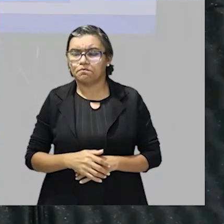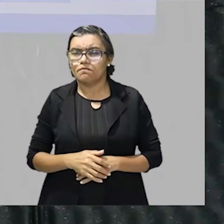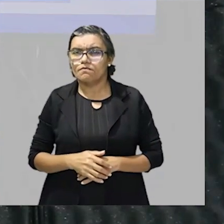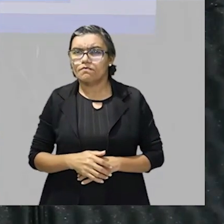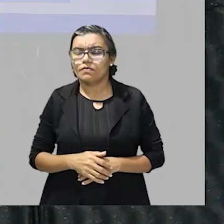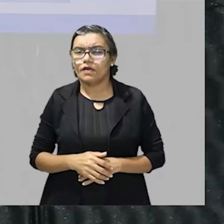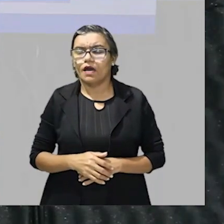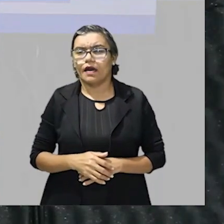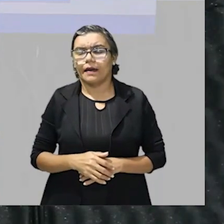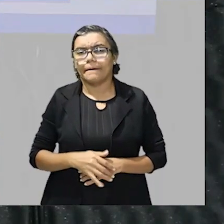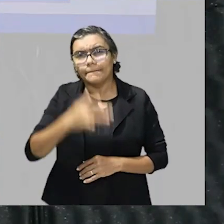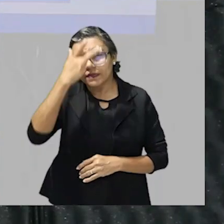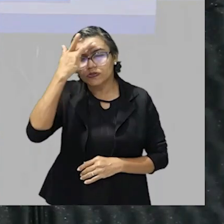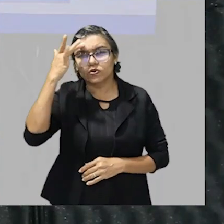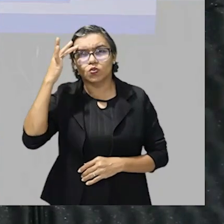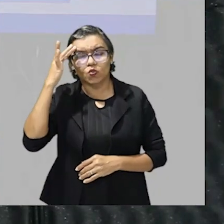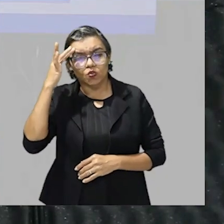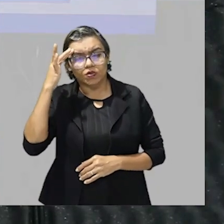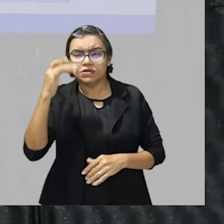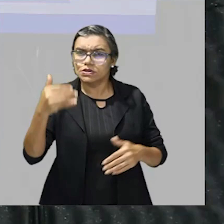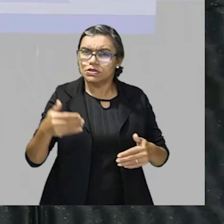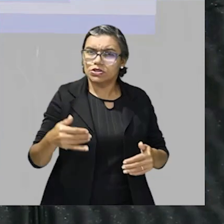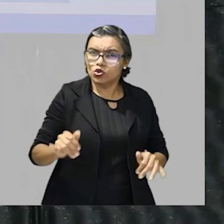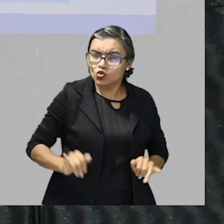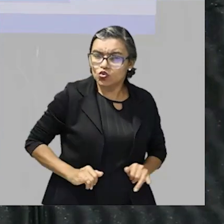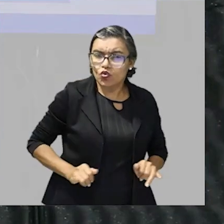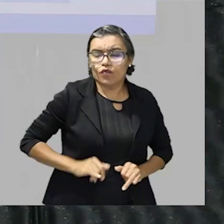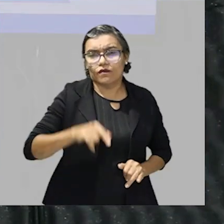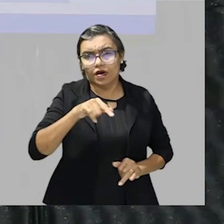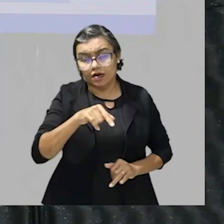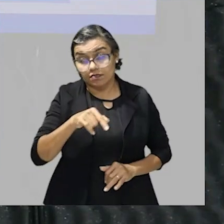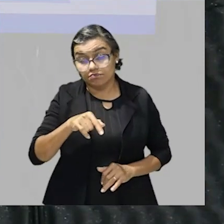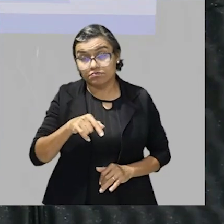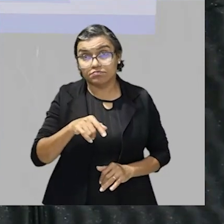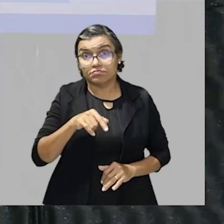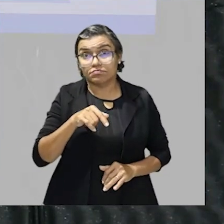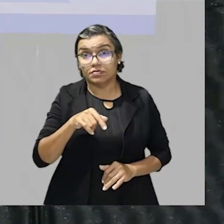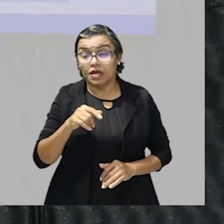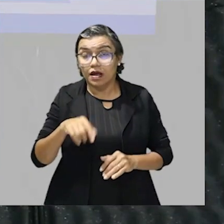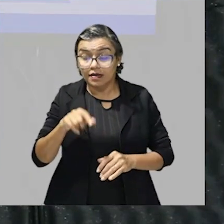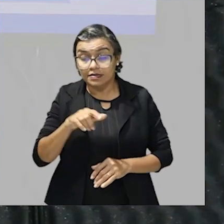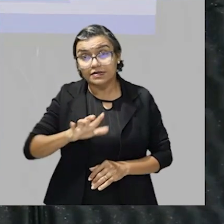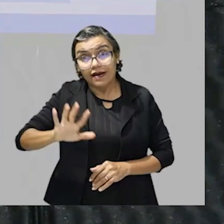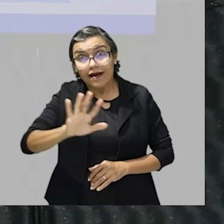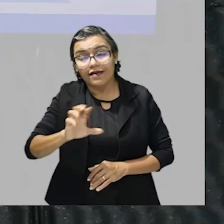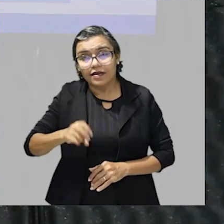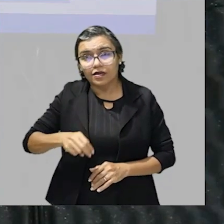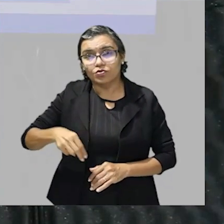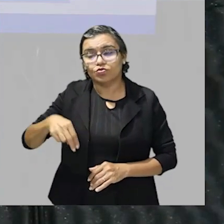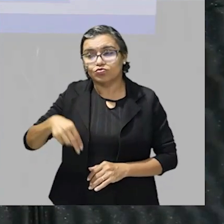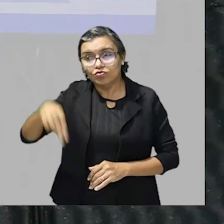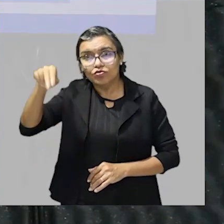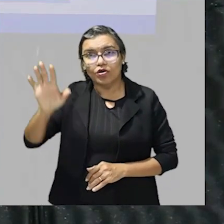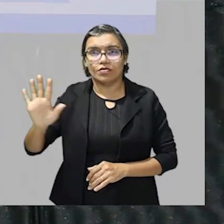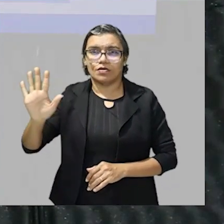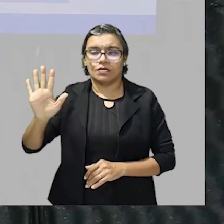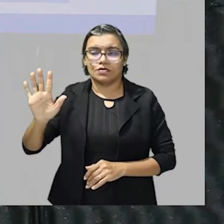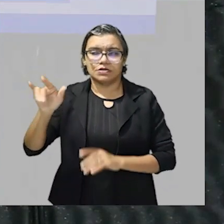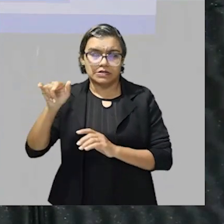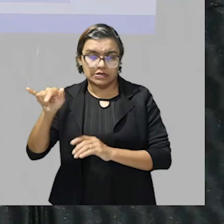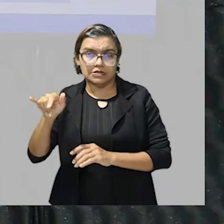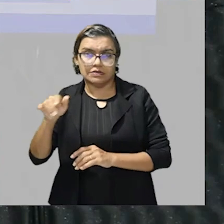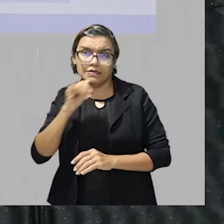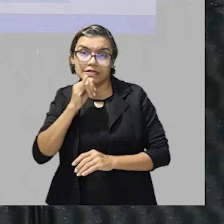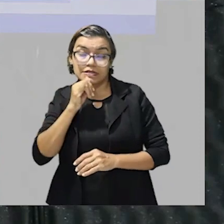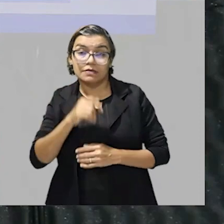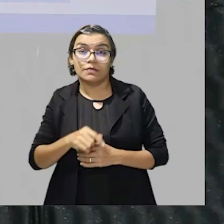São Paulo é uma cidade onde há muitos nordestinos né os nordestinos construíram ajudar a construir São Paulo